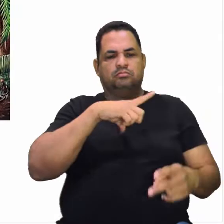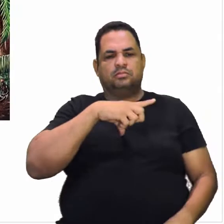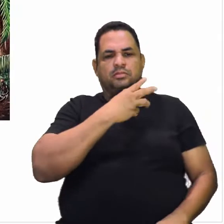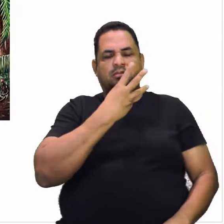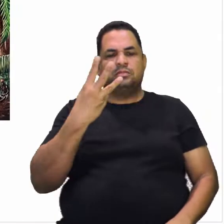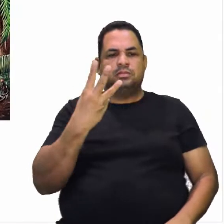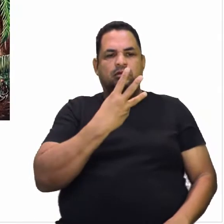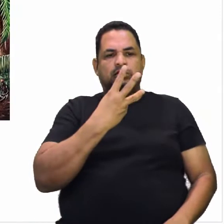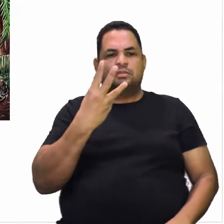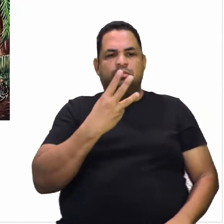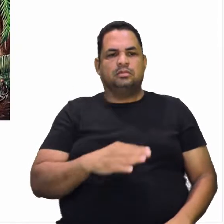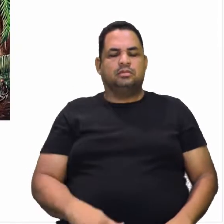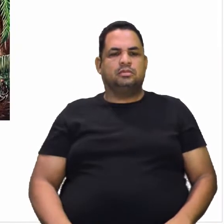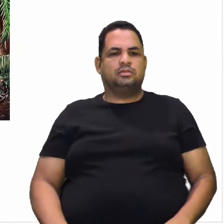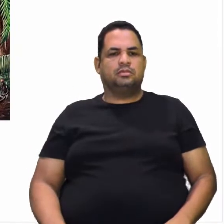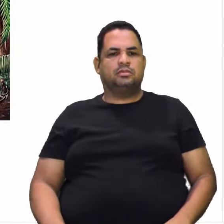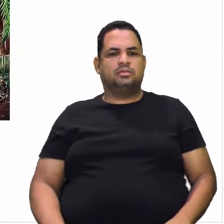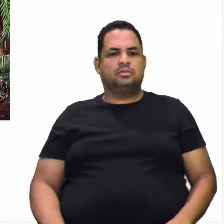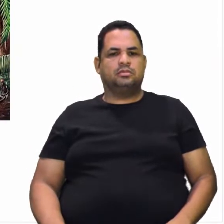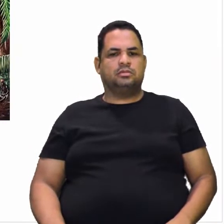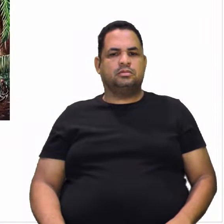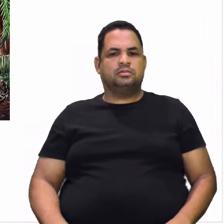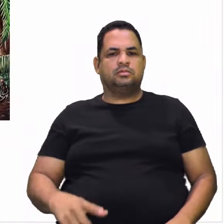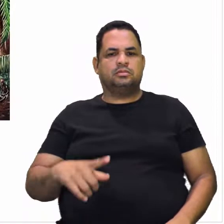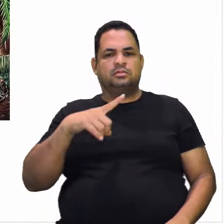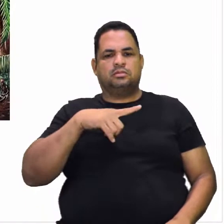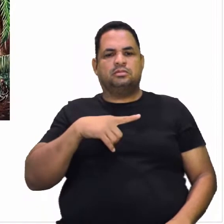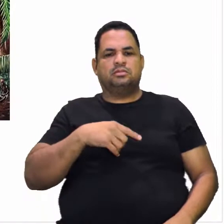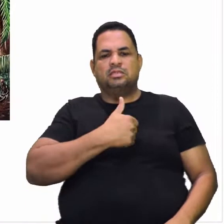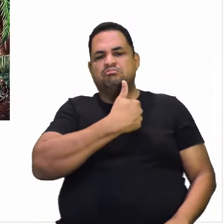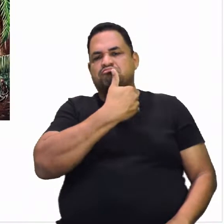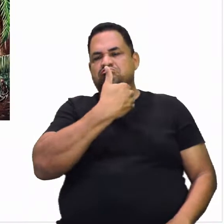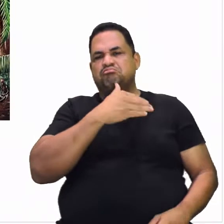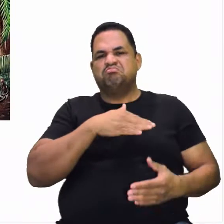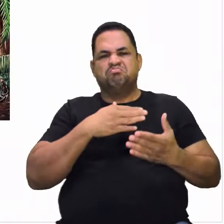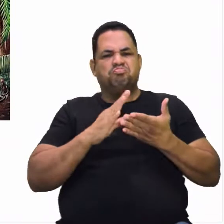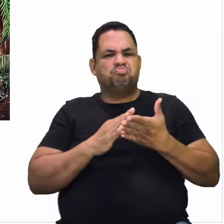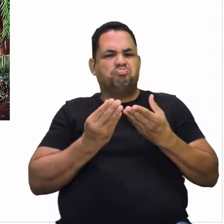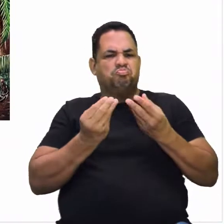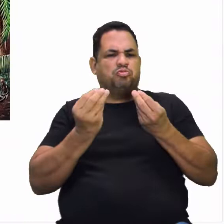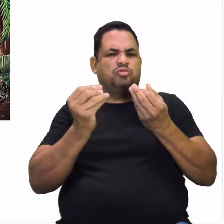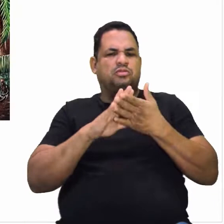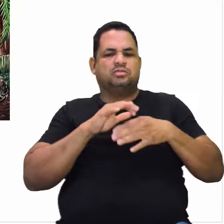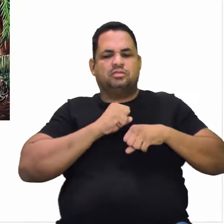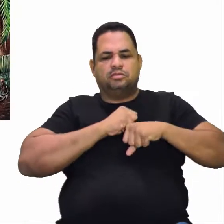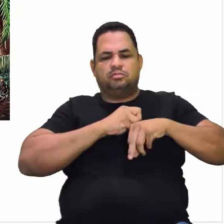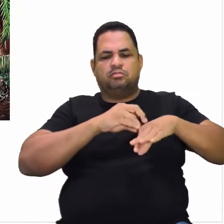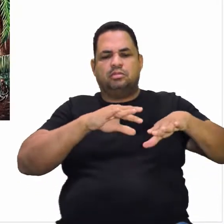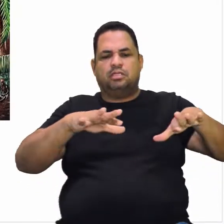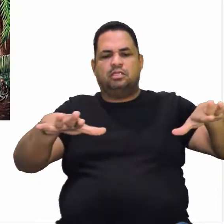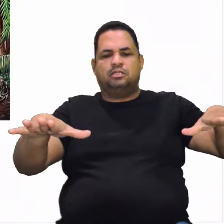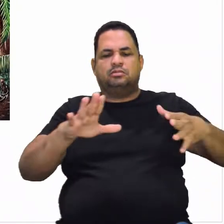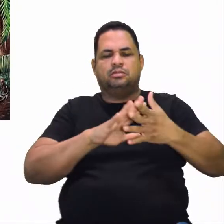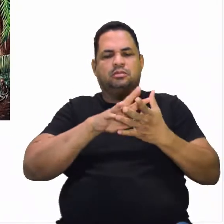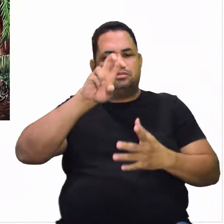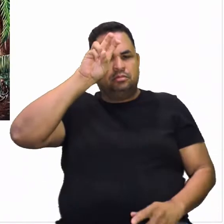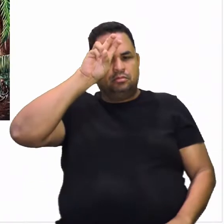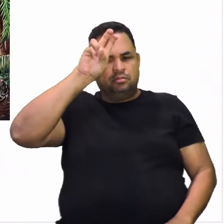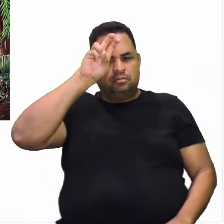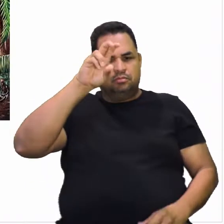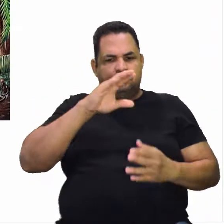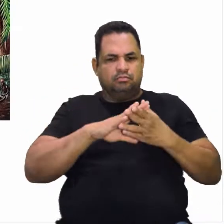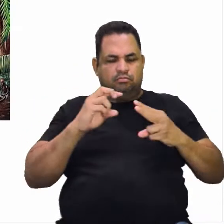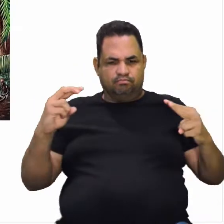né? Mas nós temos centenas de pirâmides espalhadas pelo Egito, tá?